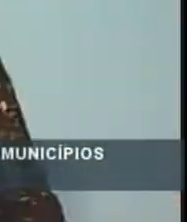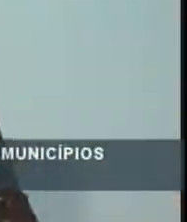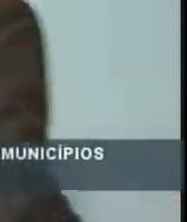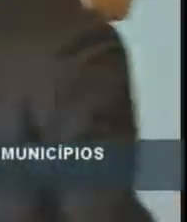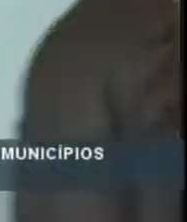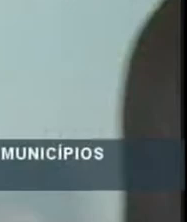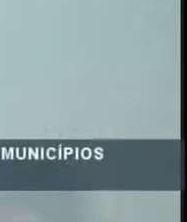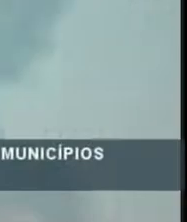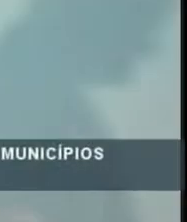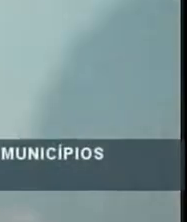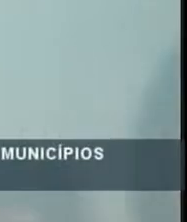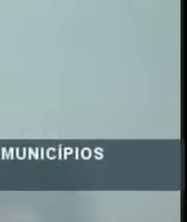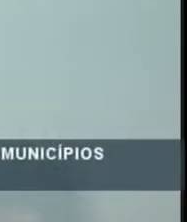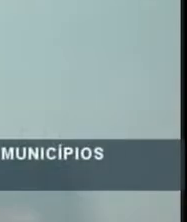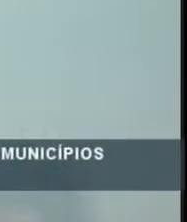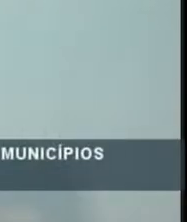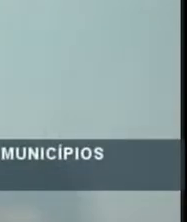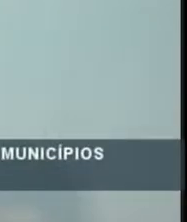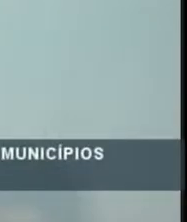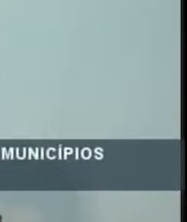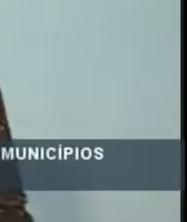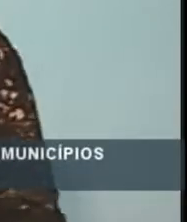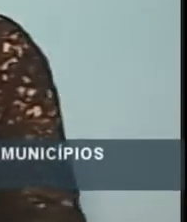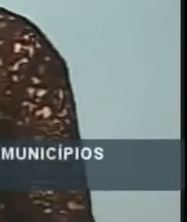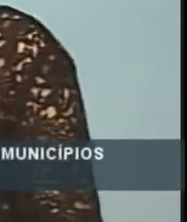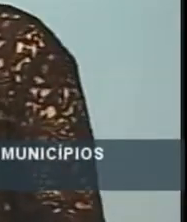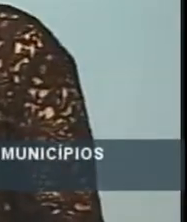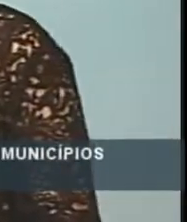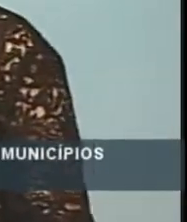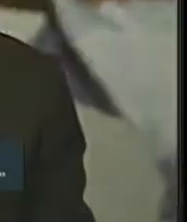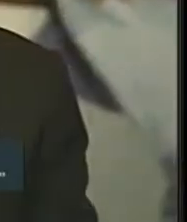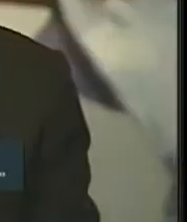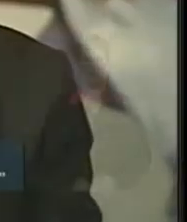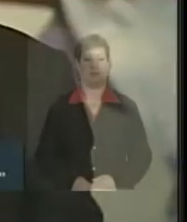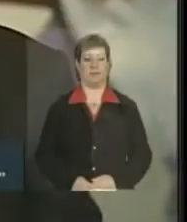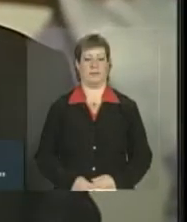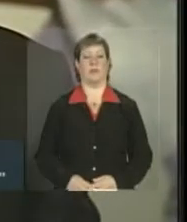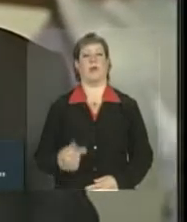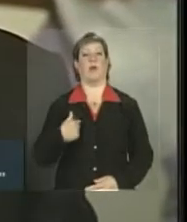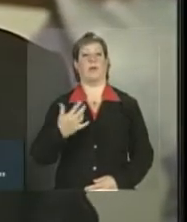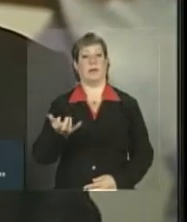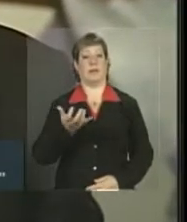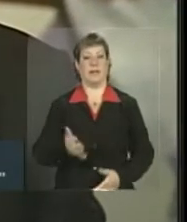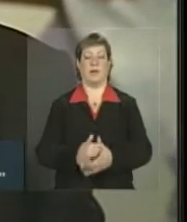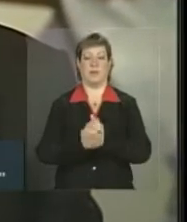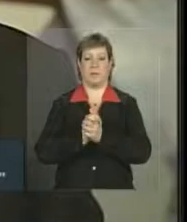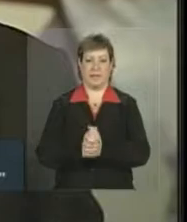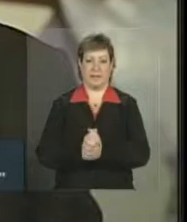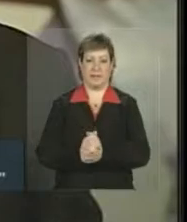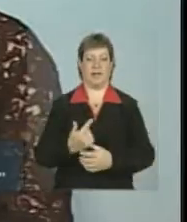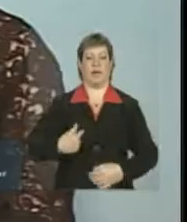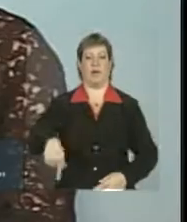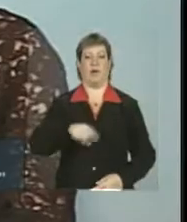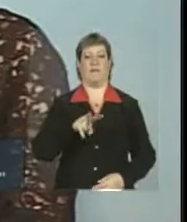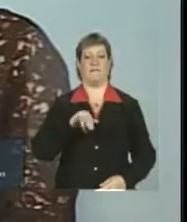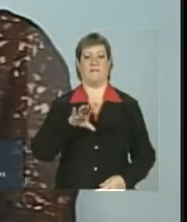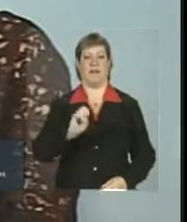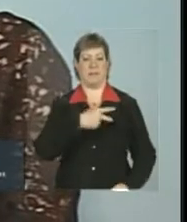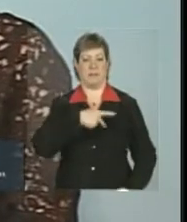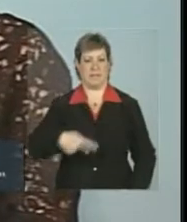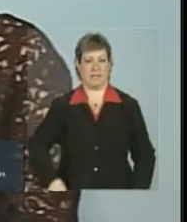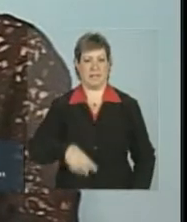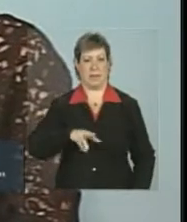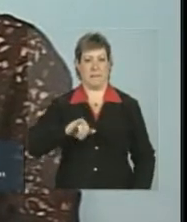Queria cumprimentar o nosso vice-presidente, Michel Temer, cumprimentar aqui